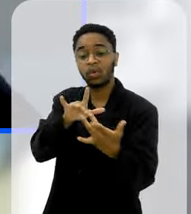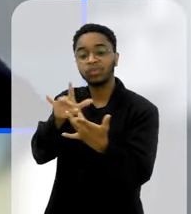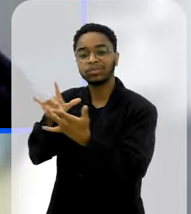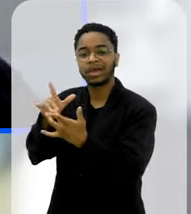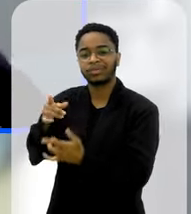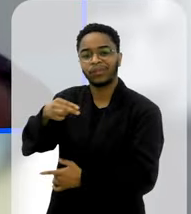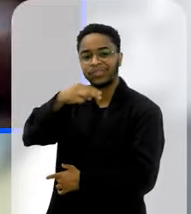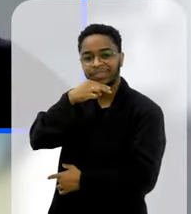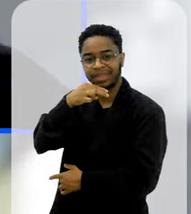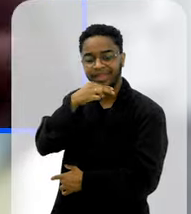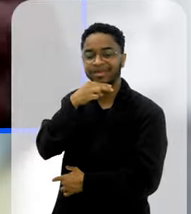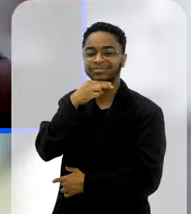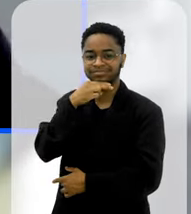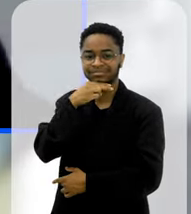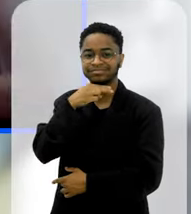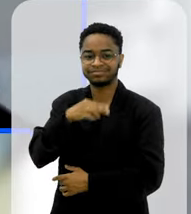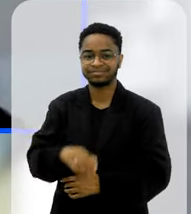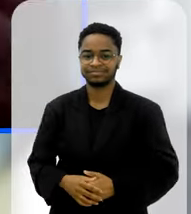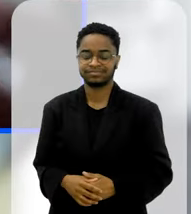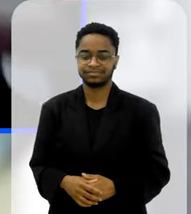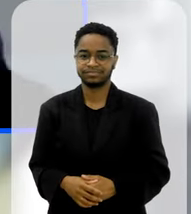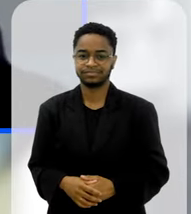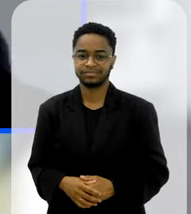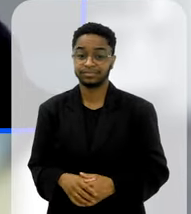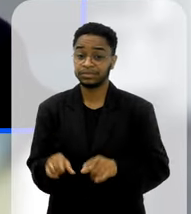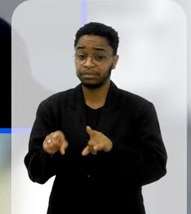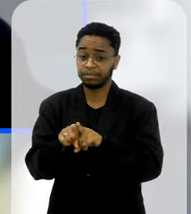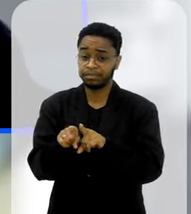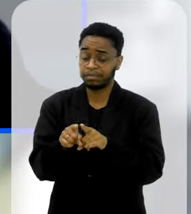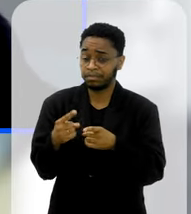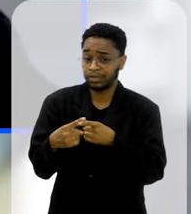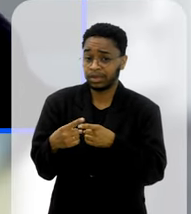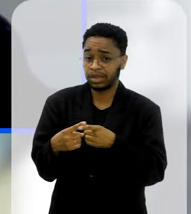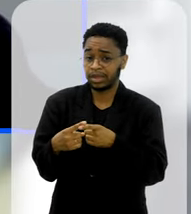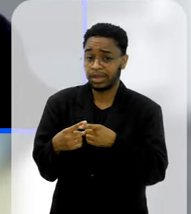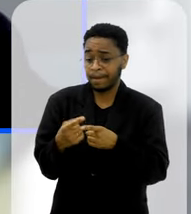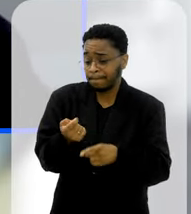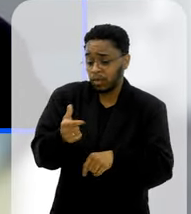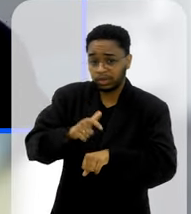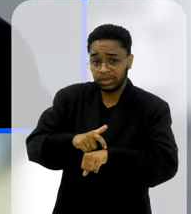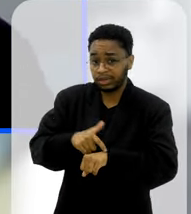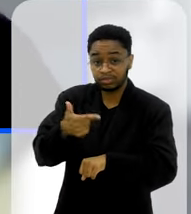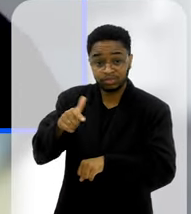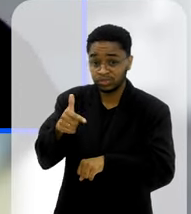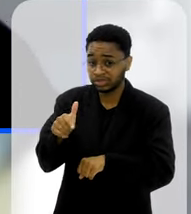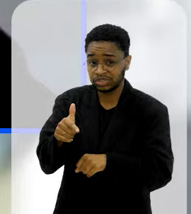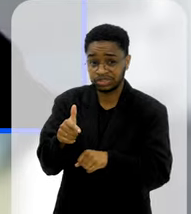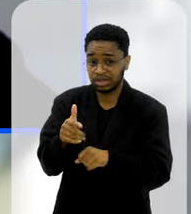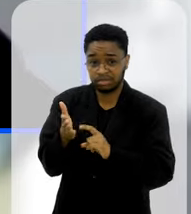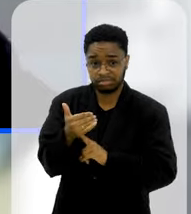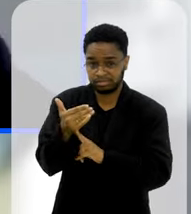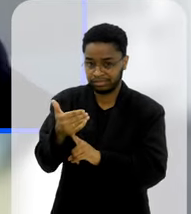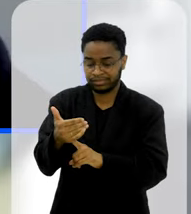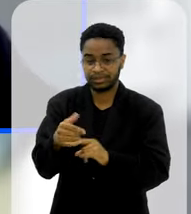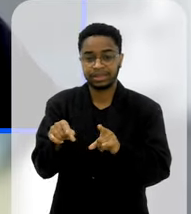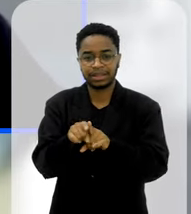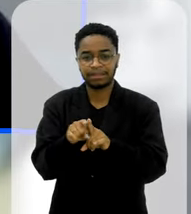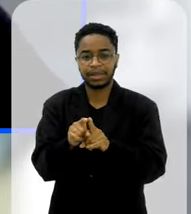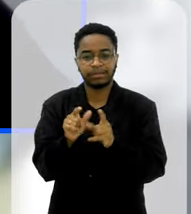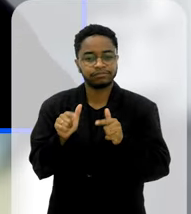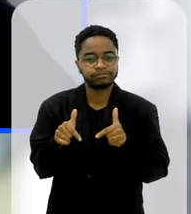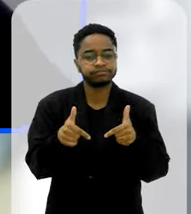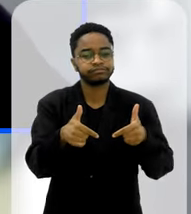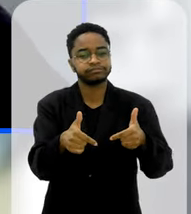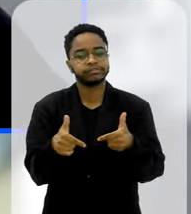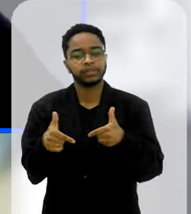uma forma de ter contato com seus netos, né? Que até bem pouco tempo atrás isso não existia.